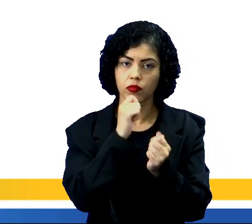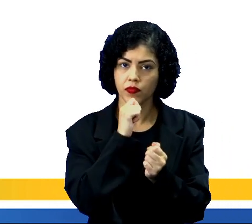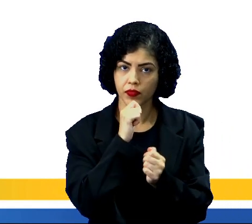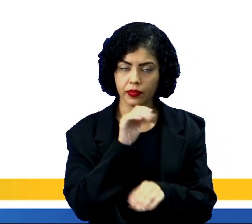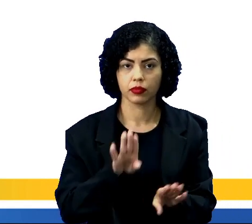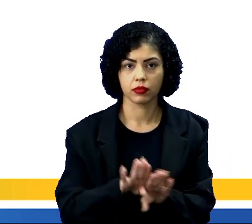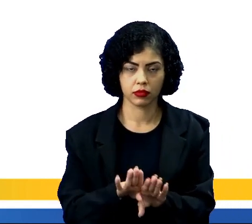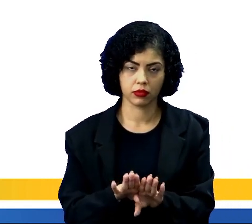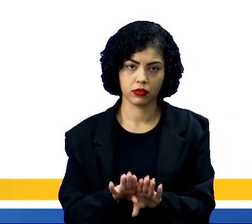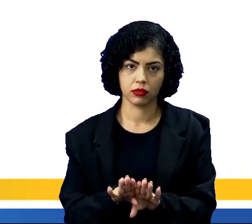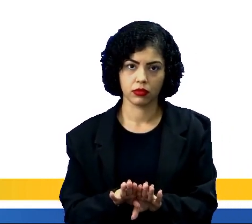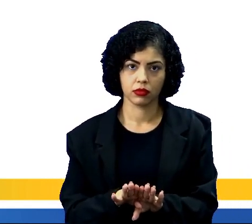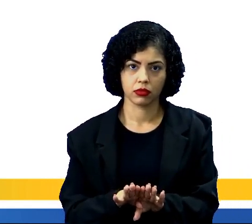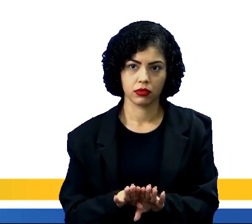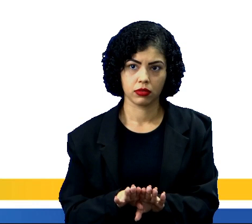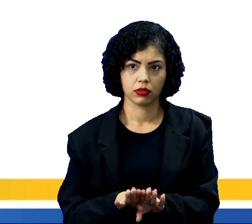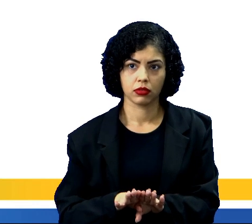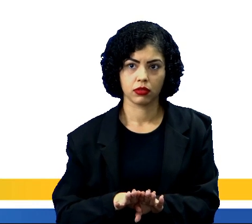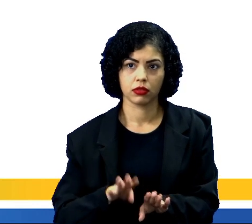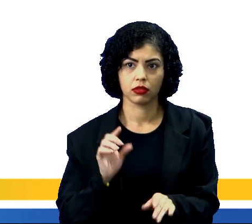Curiata